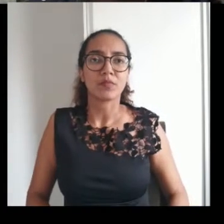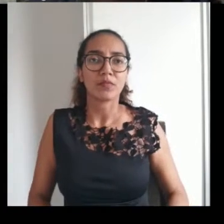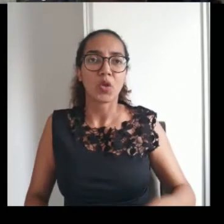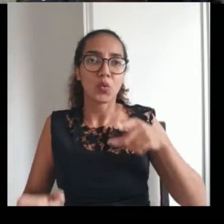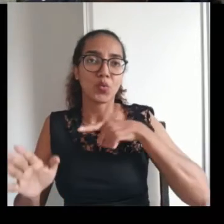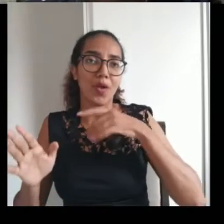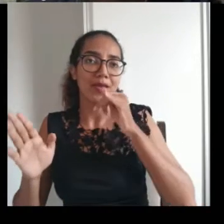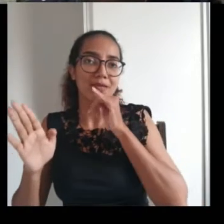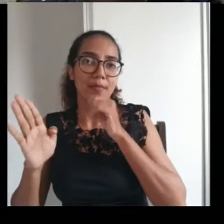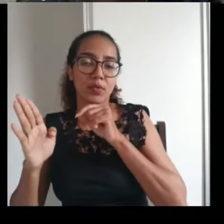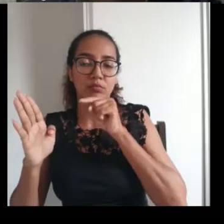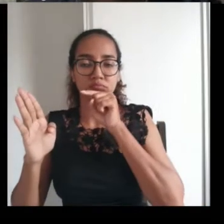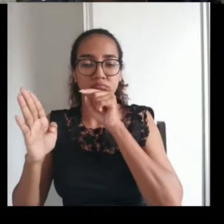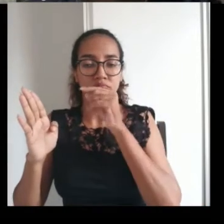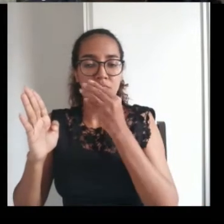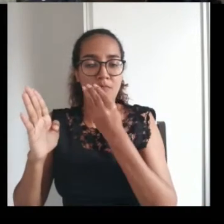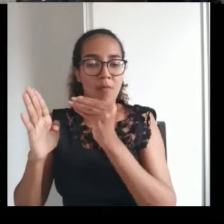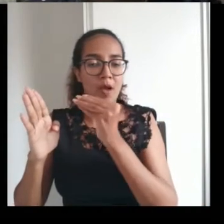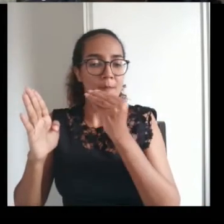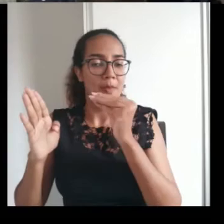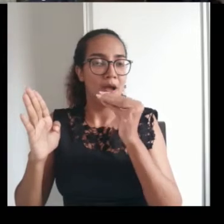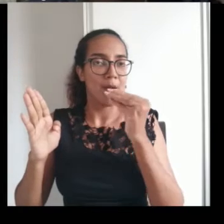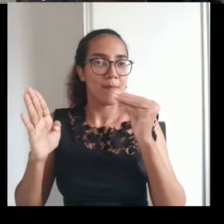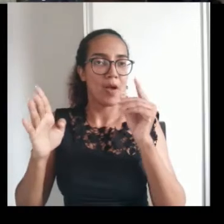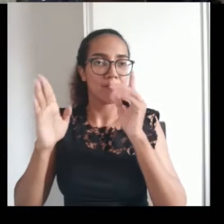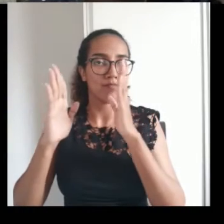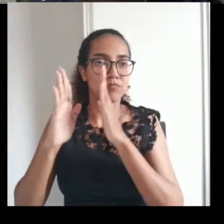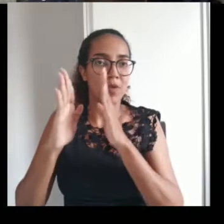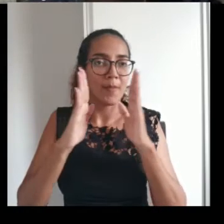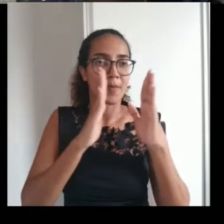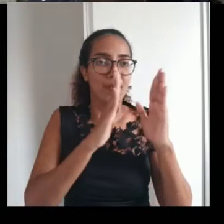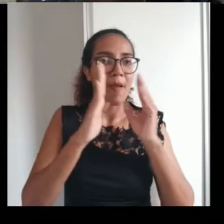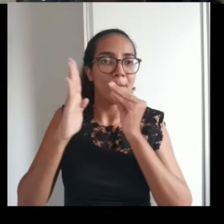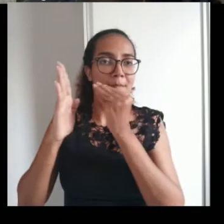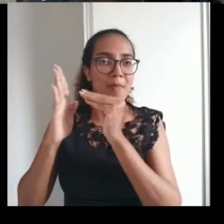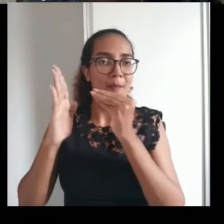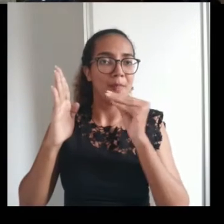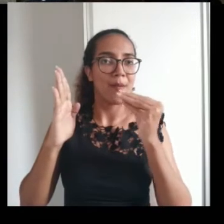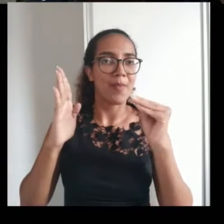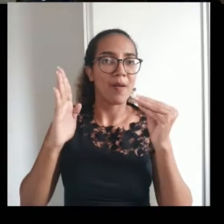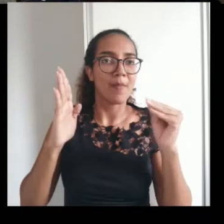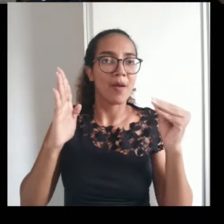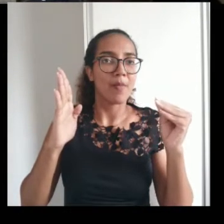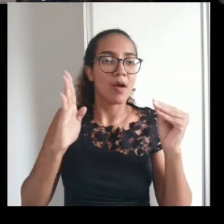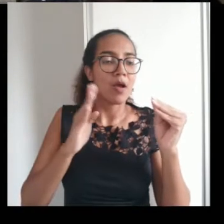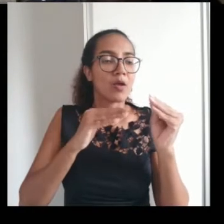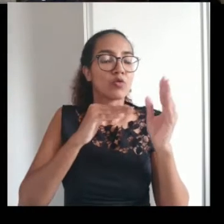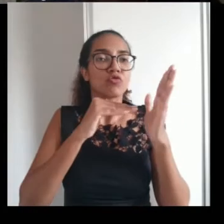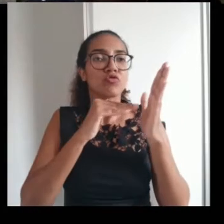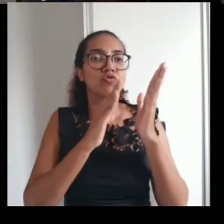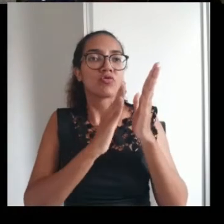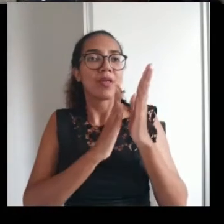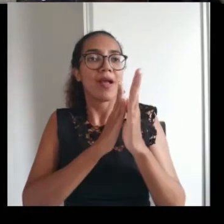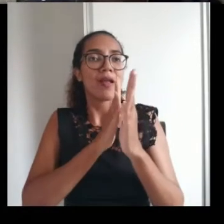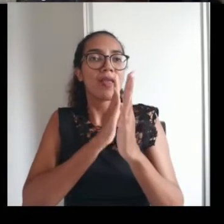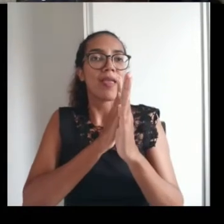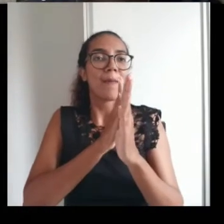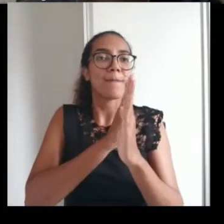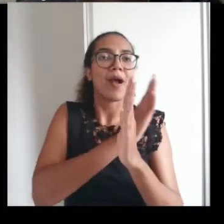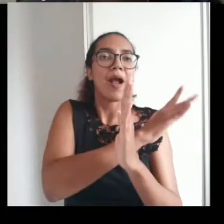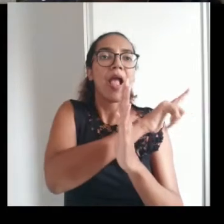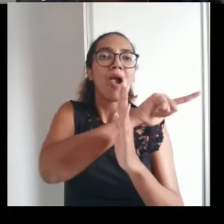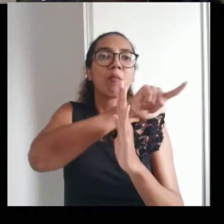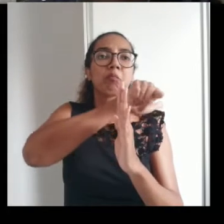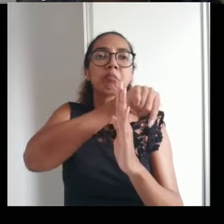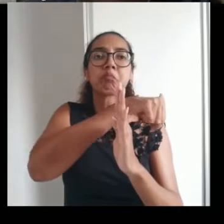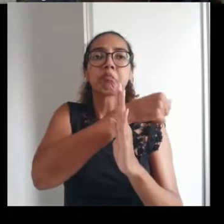ou seja, cada um desses aqui tem uma conta, tá preenchido, e a partir daqui está vazio. Então, eu percorro de I igual